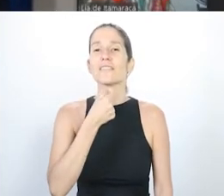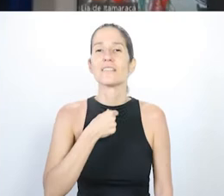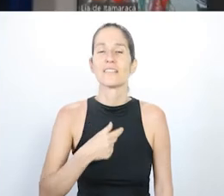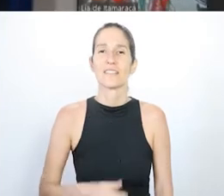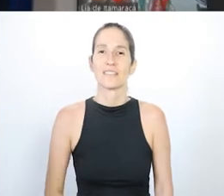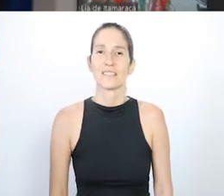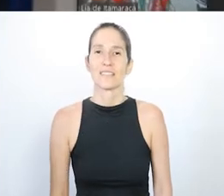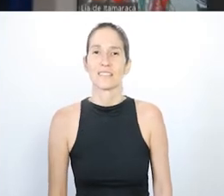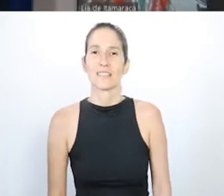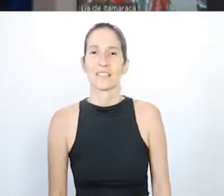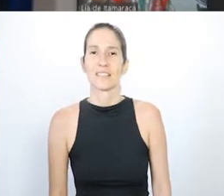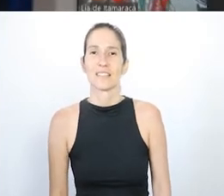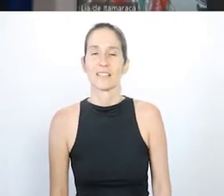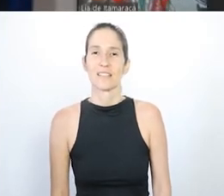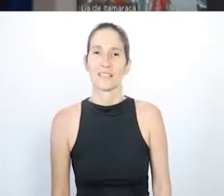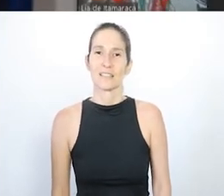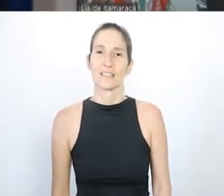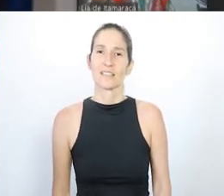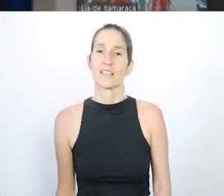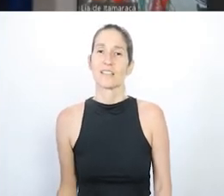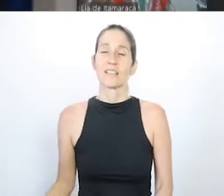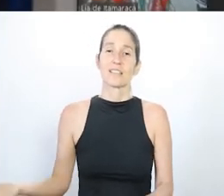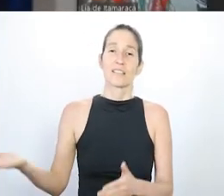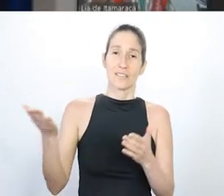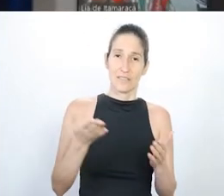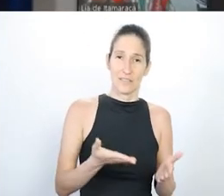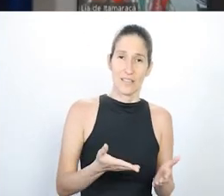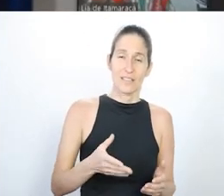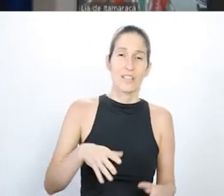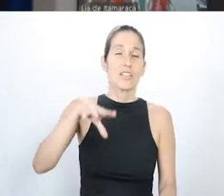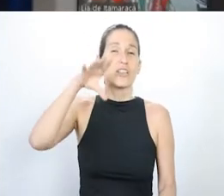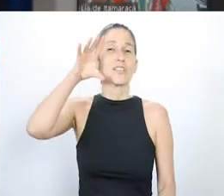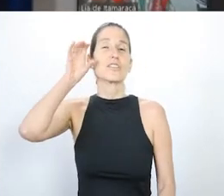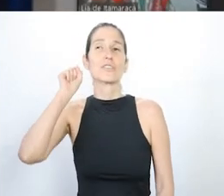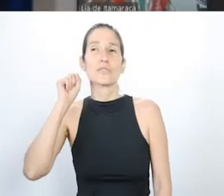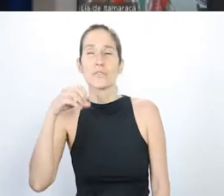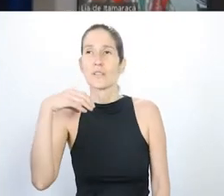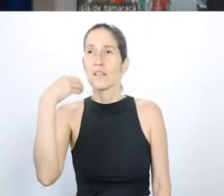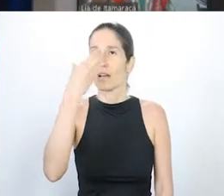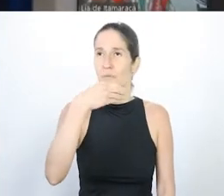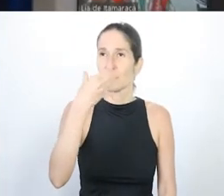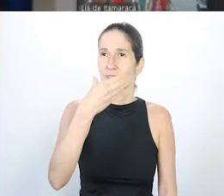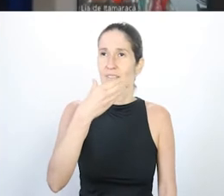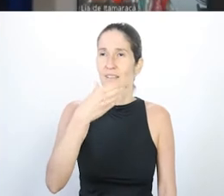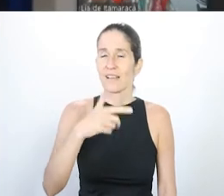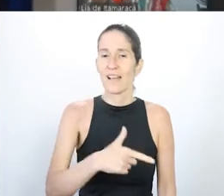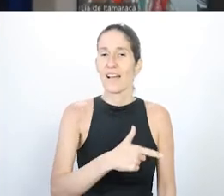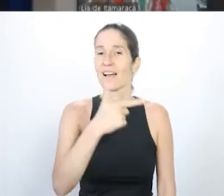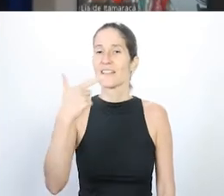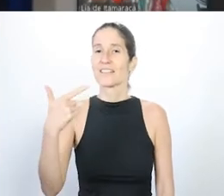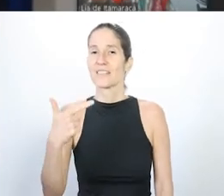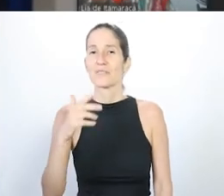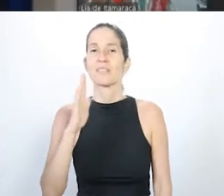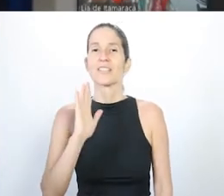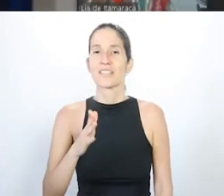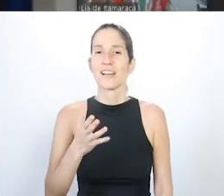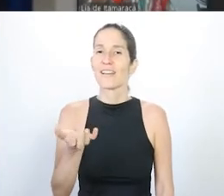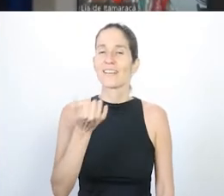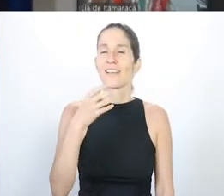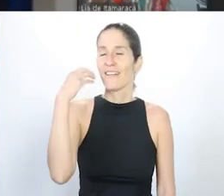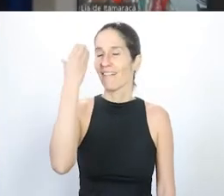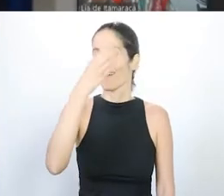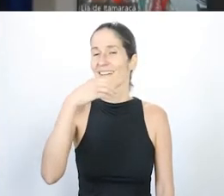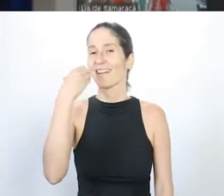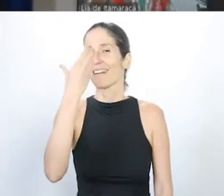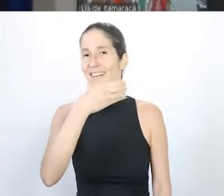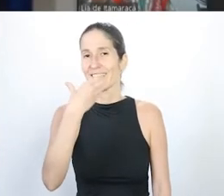com isso. Ele escuta uma melodia a primeira vez, a segunda vez ele já começa a repetir ela já fazendo a segunda